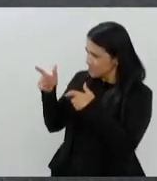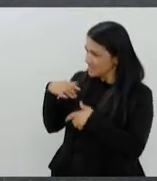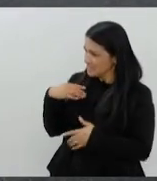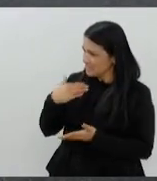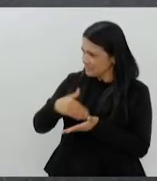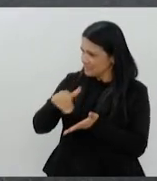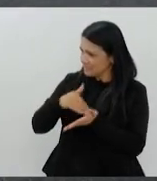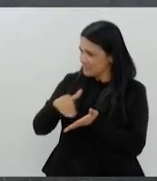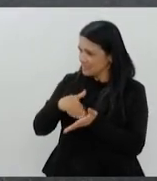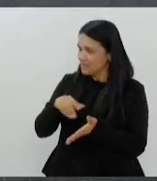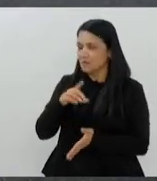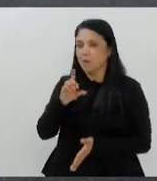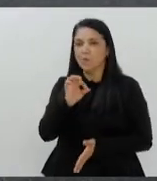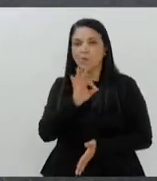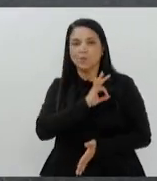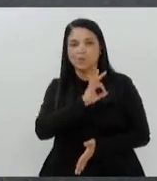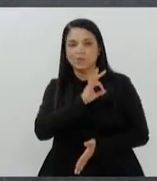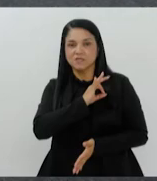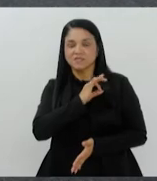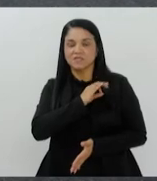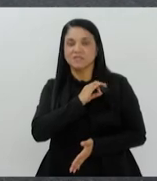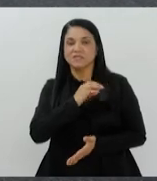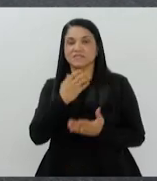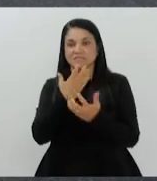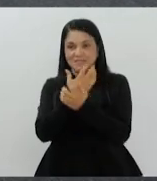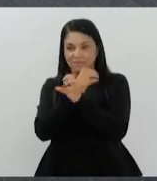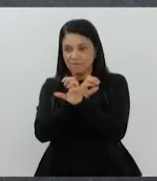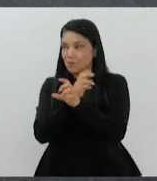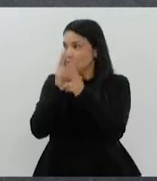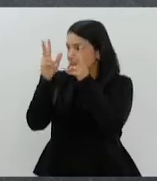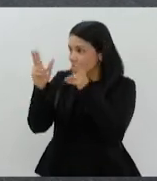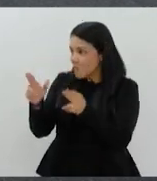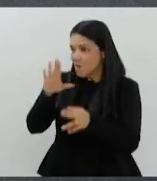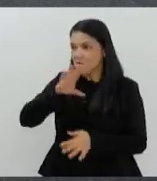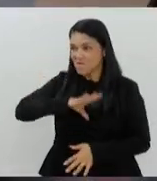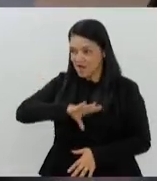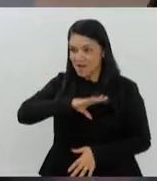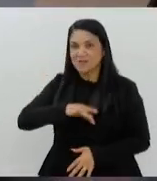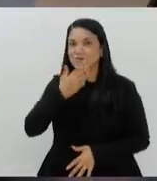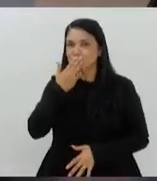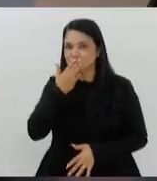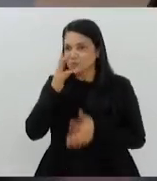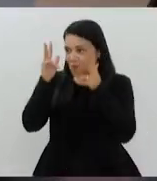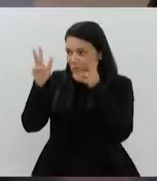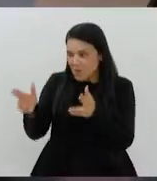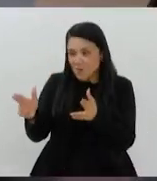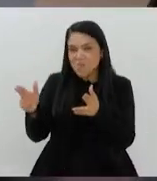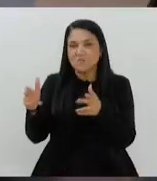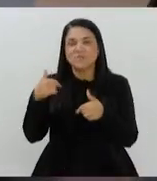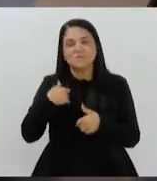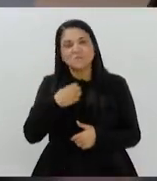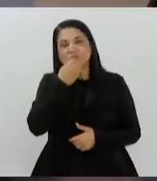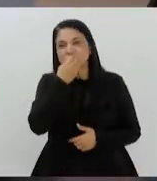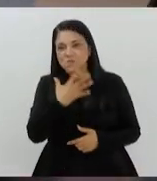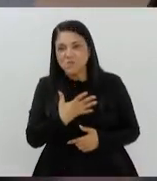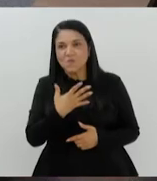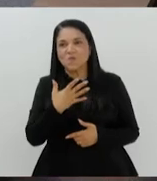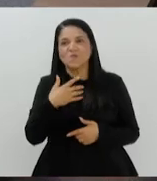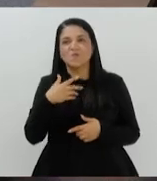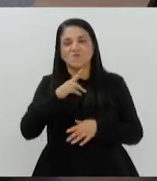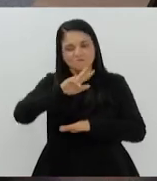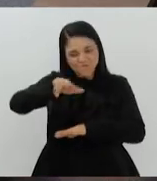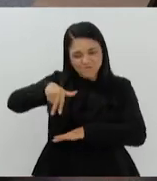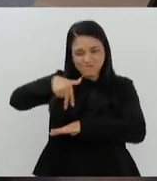Civil, o delegado Marcos Amin, vascaíno como eu, né? E é muito bom quando a gente vê aqui falar